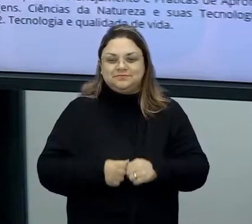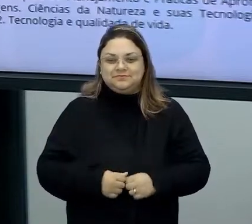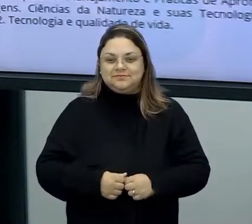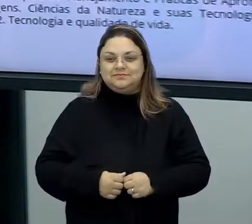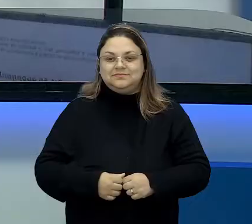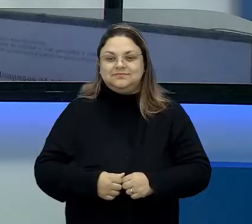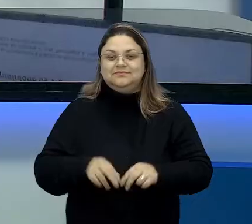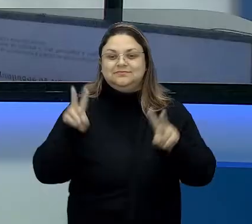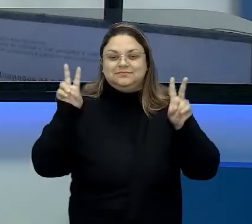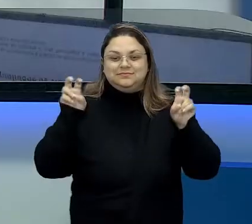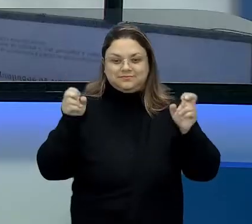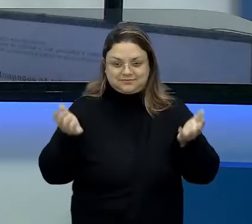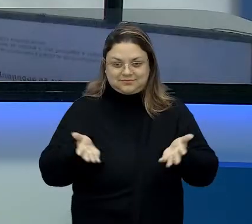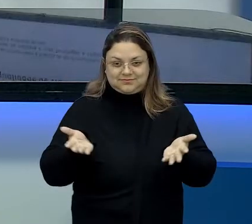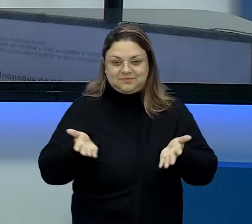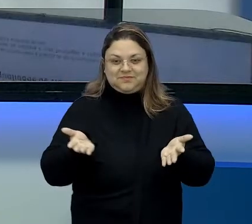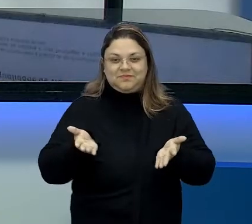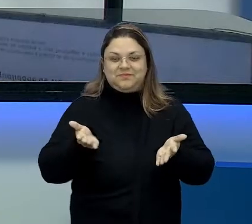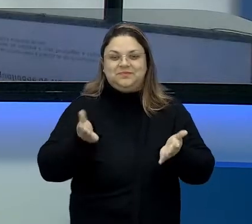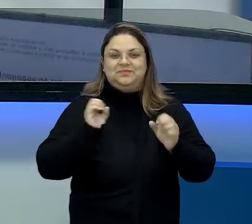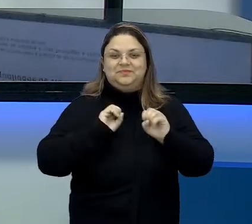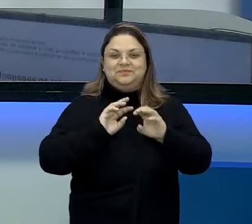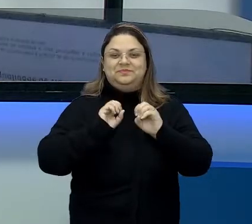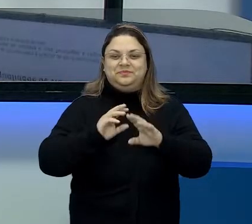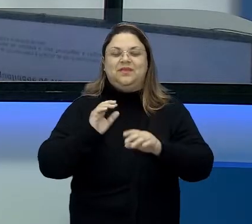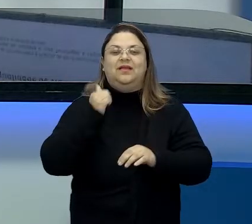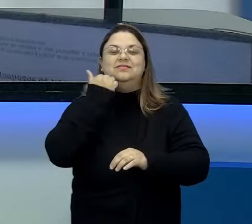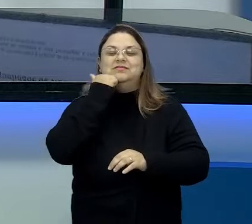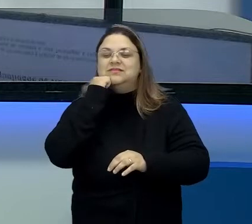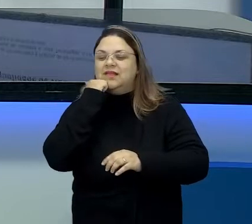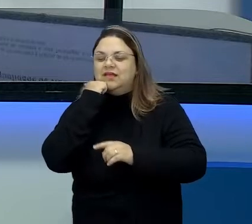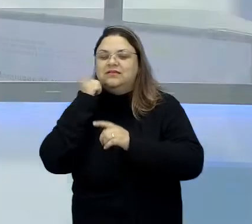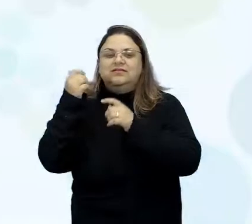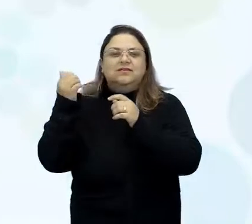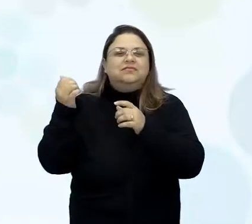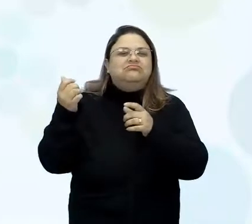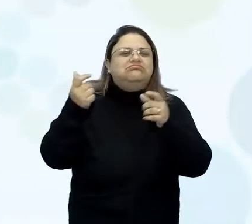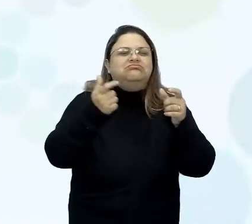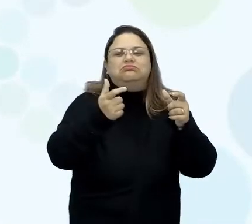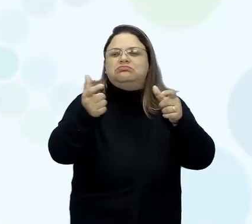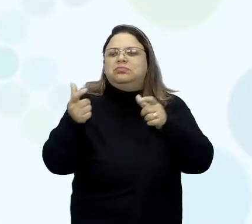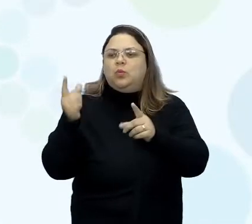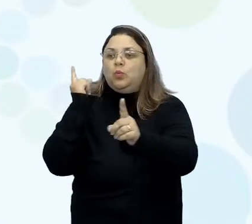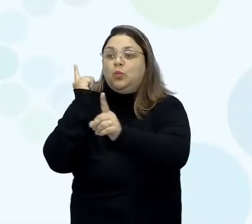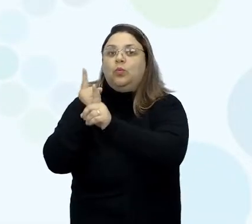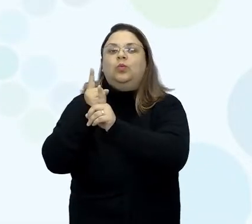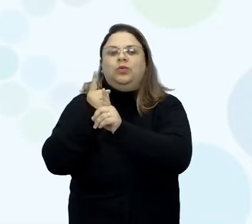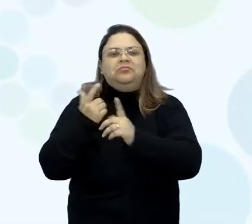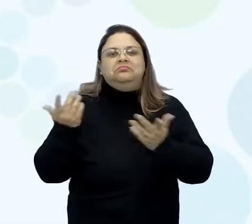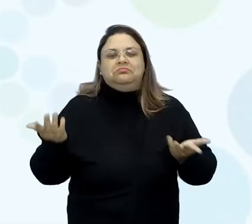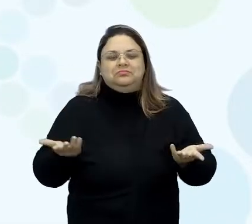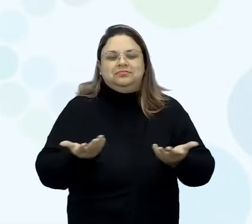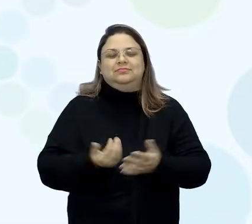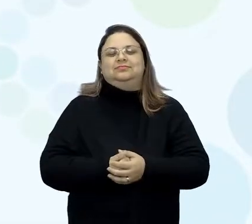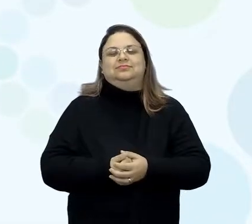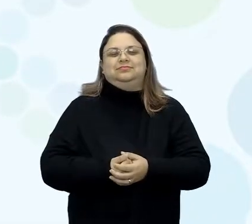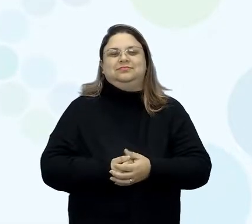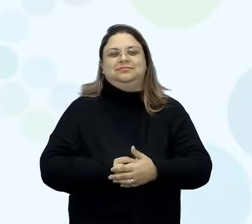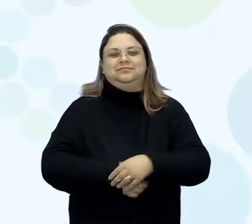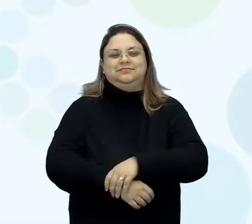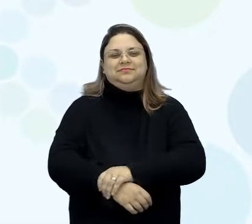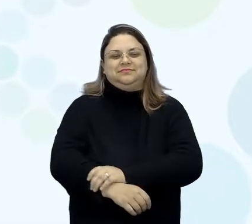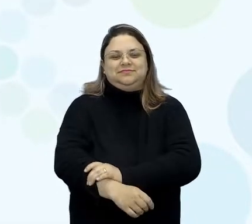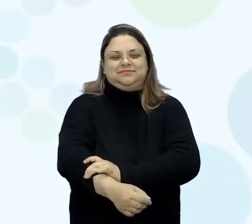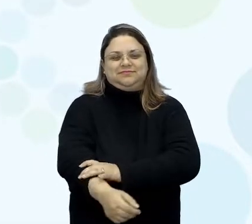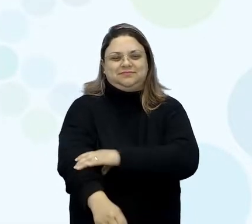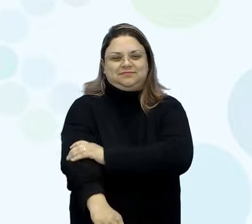ao título da aula, a aula de hoje é Ciência Onde Encontrar. Então, onde vou encontrar a ciência? E